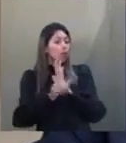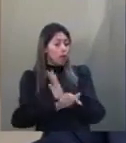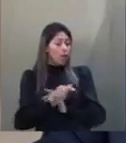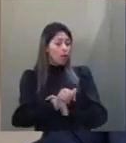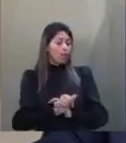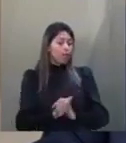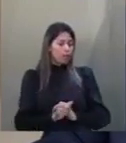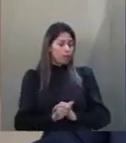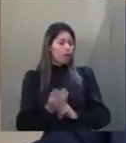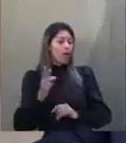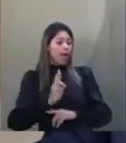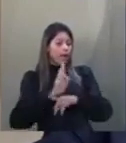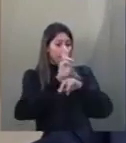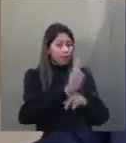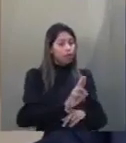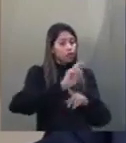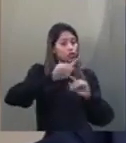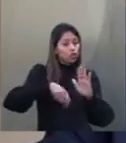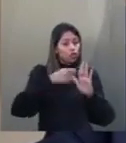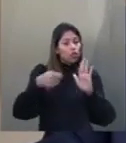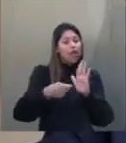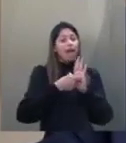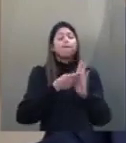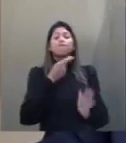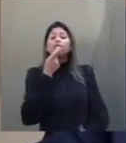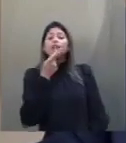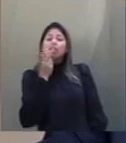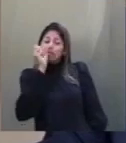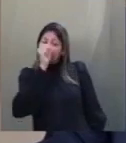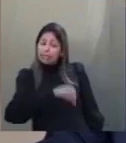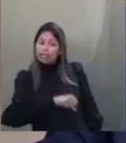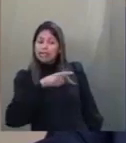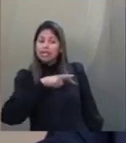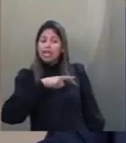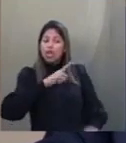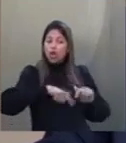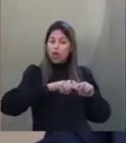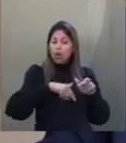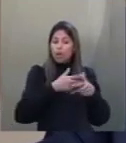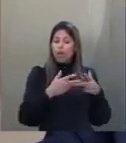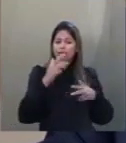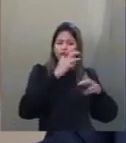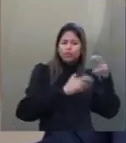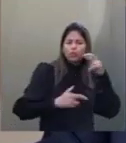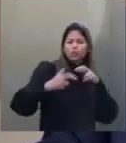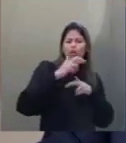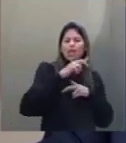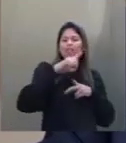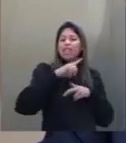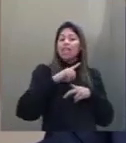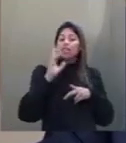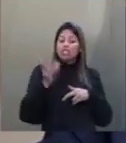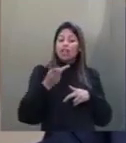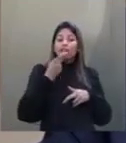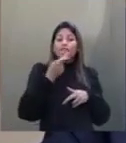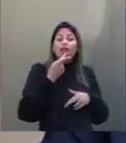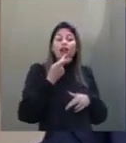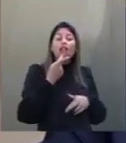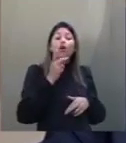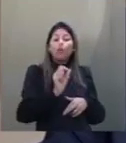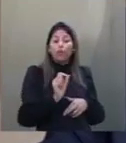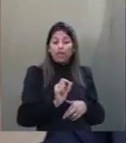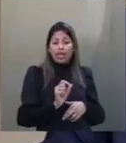o próprio representante dos auditores acaba de dizer que sim, o projeto invade as carreiras da fiscalização. Chegou a falar em usurpar,